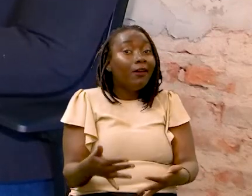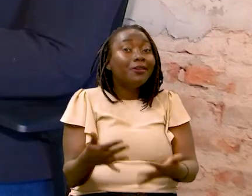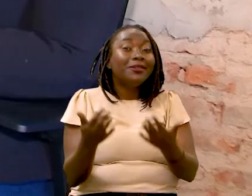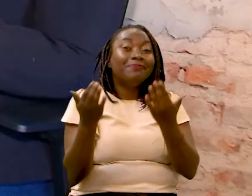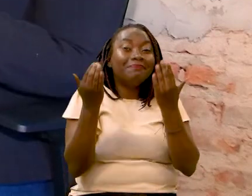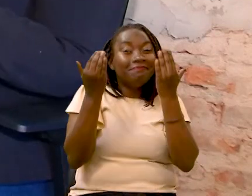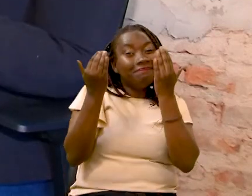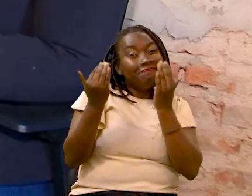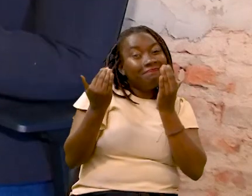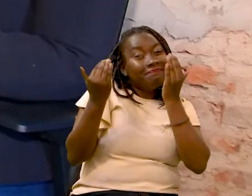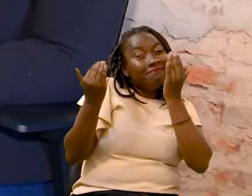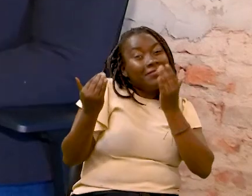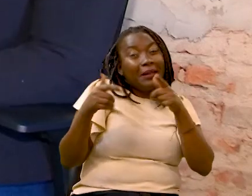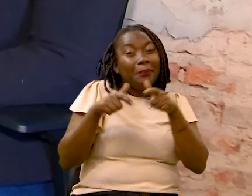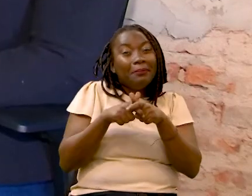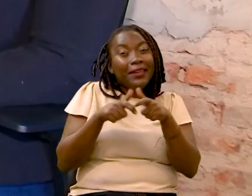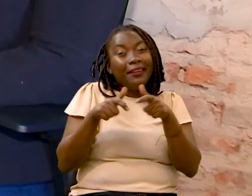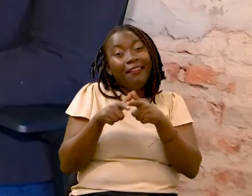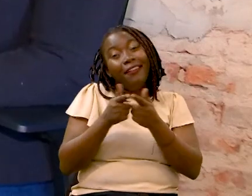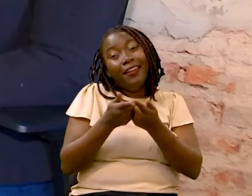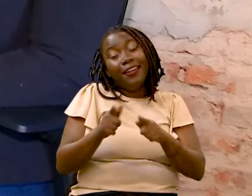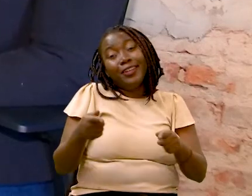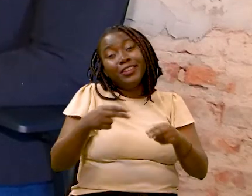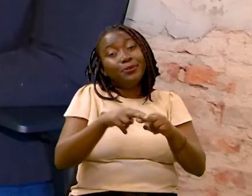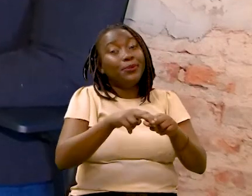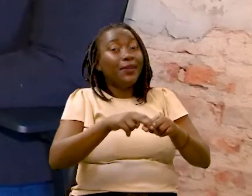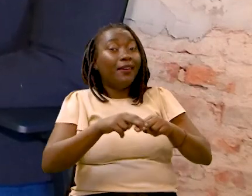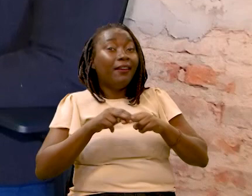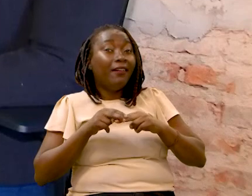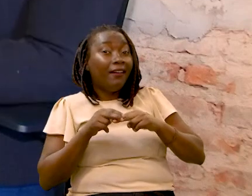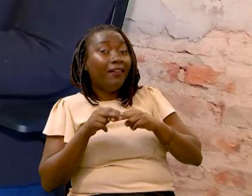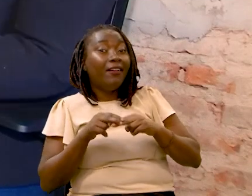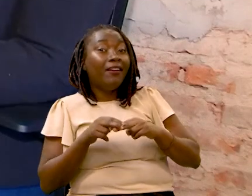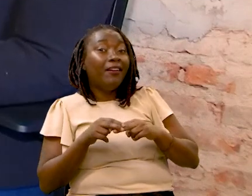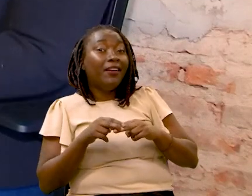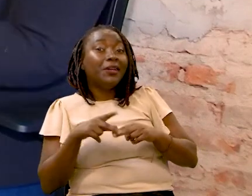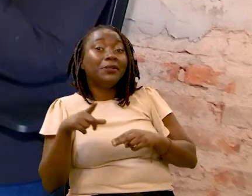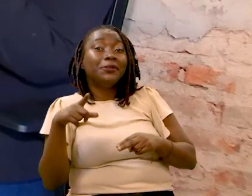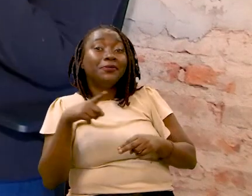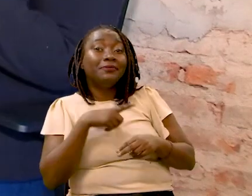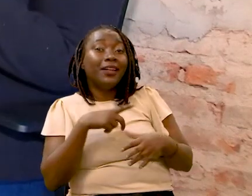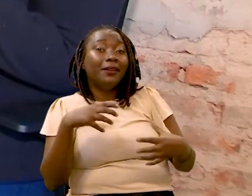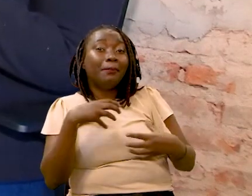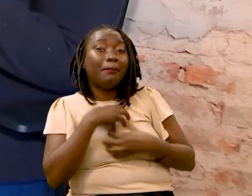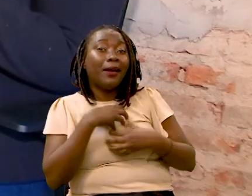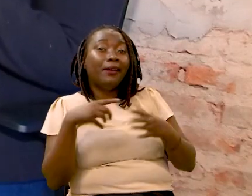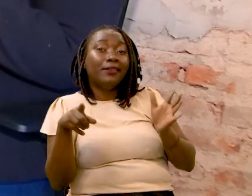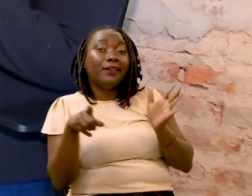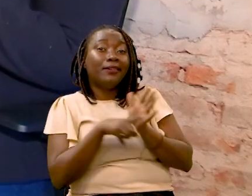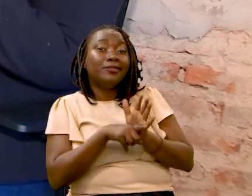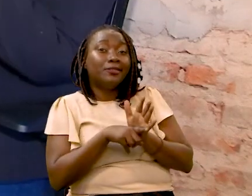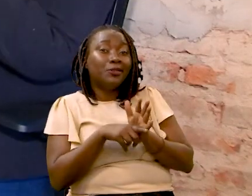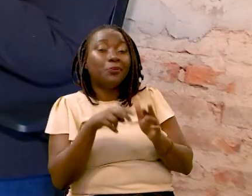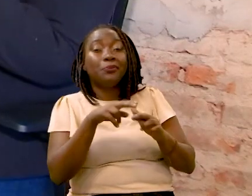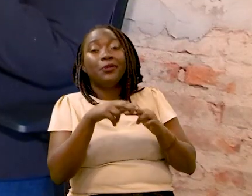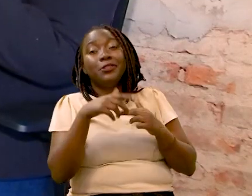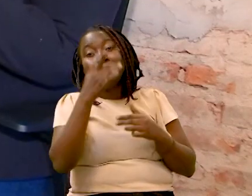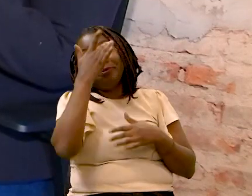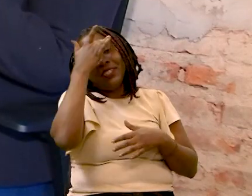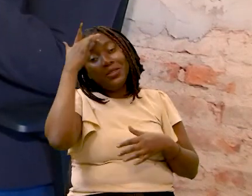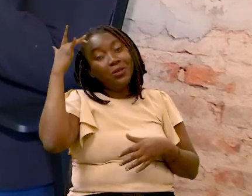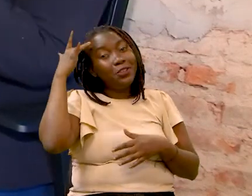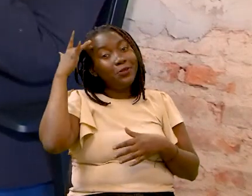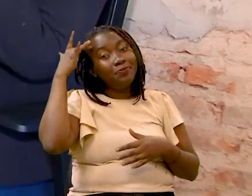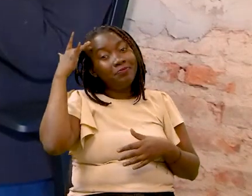falam das incertezas para as pequenas galerias. Por quê? Porque elas tiveram um impacto negativo